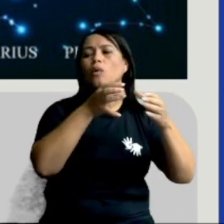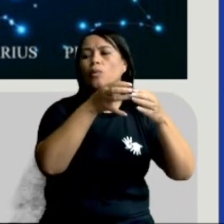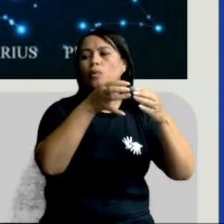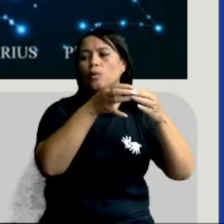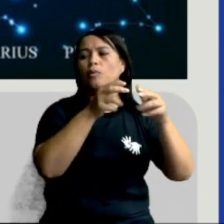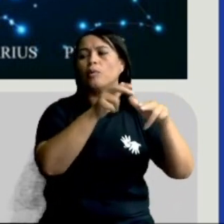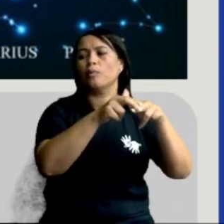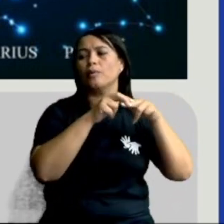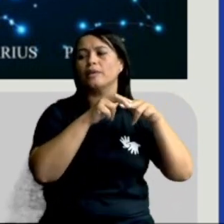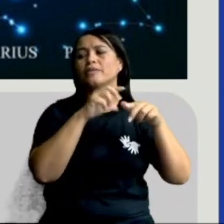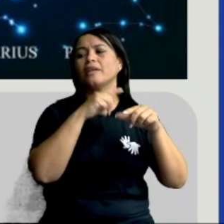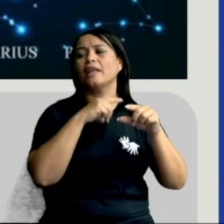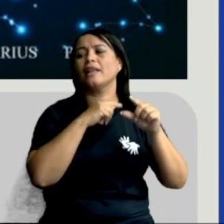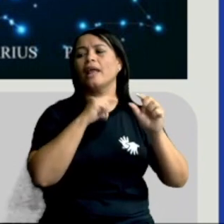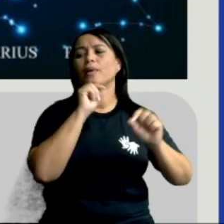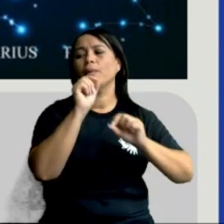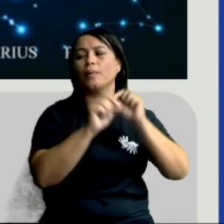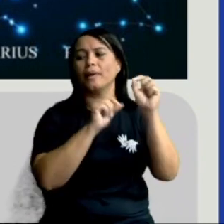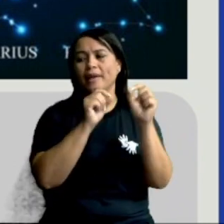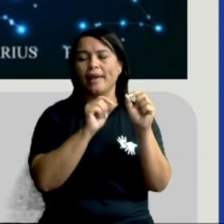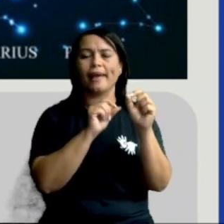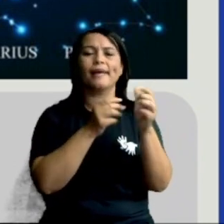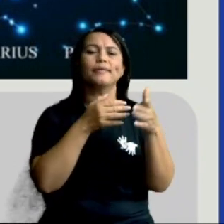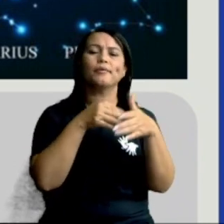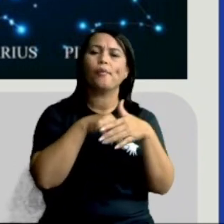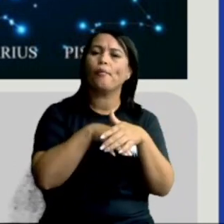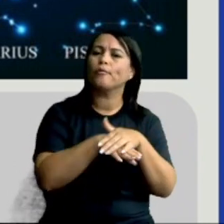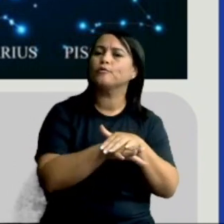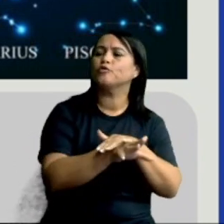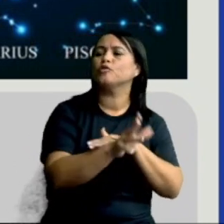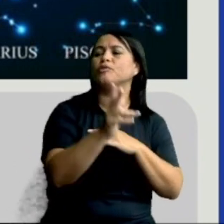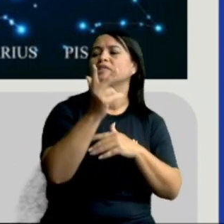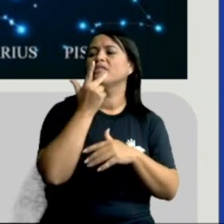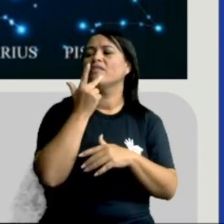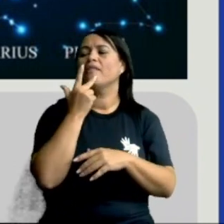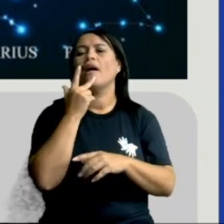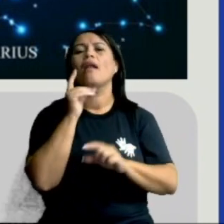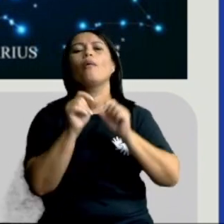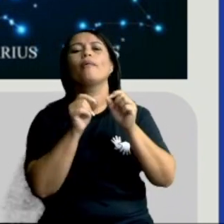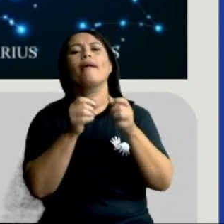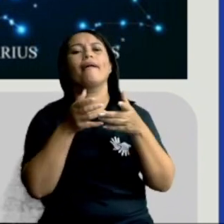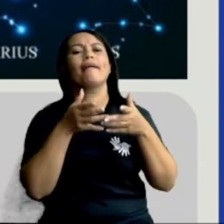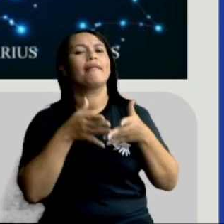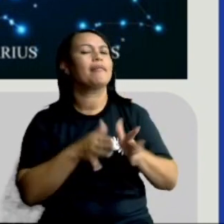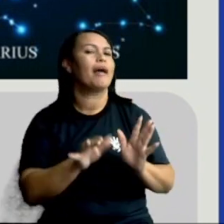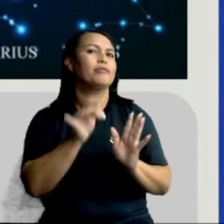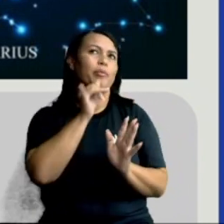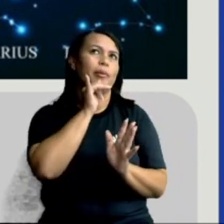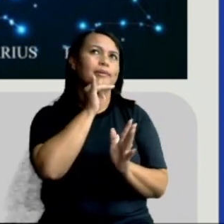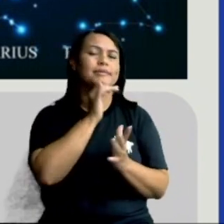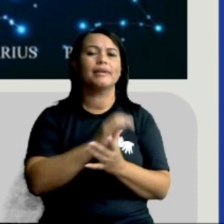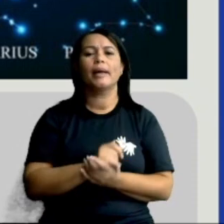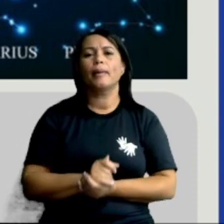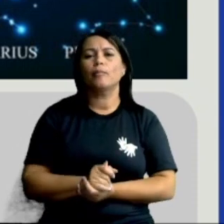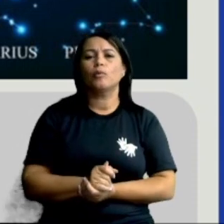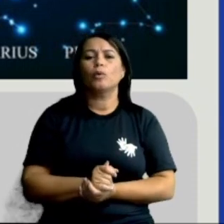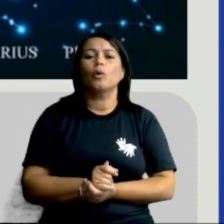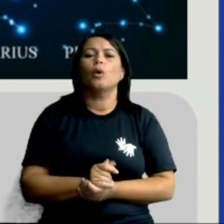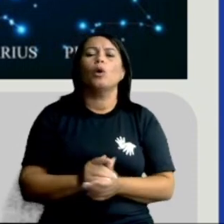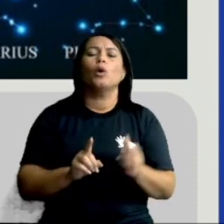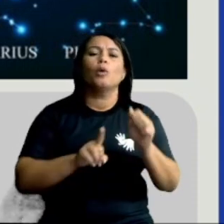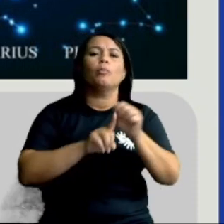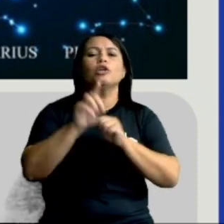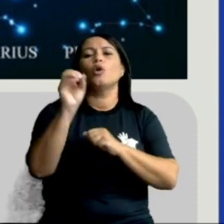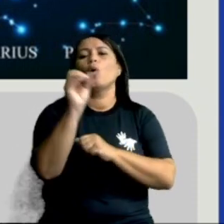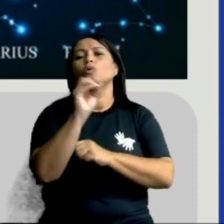momento. E aí, por isso que tem esse costume de dizer que quem nasce, por exemplo, no mês de